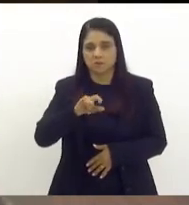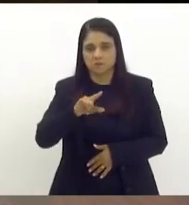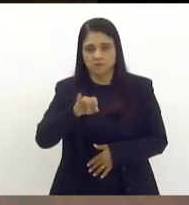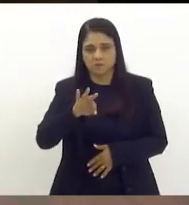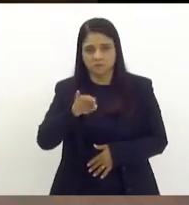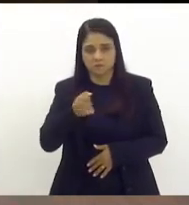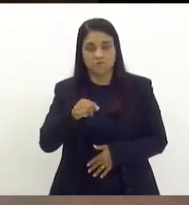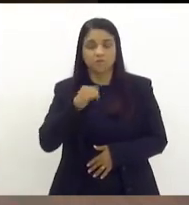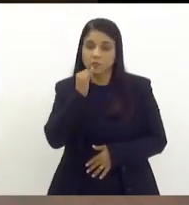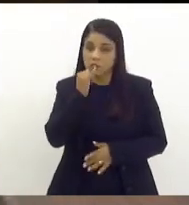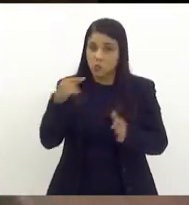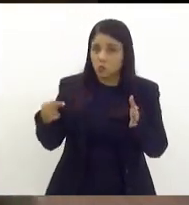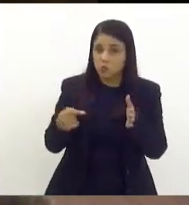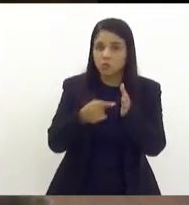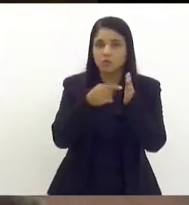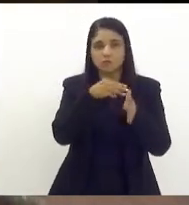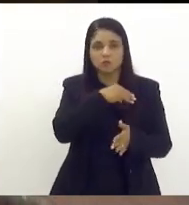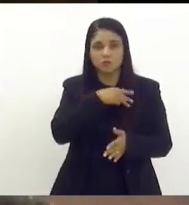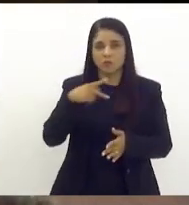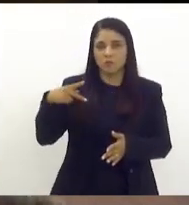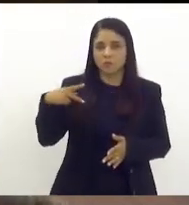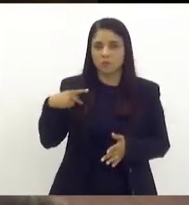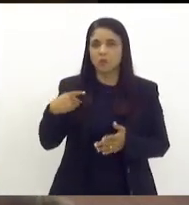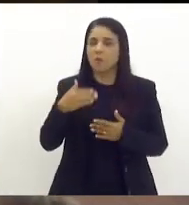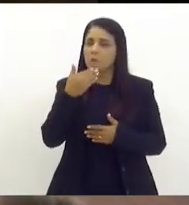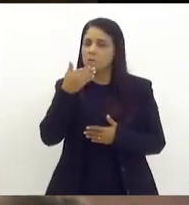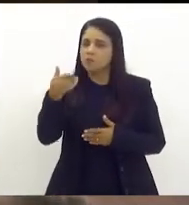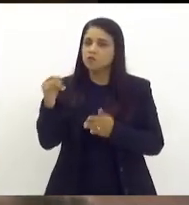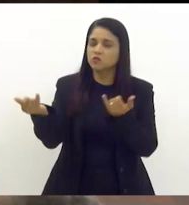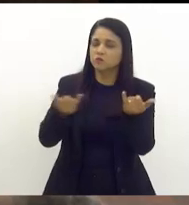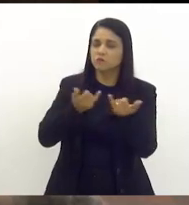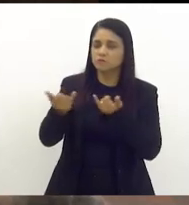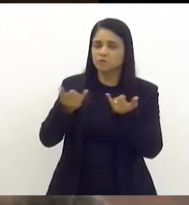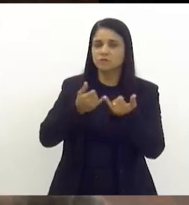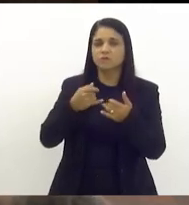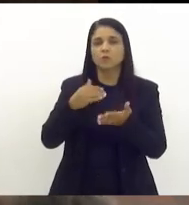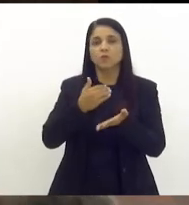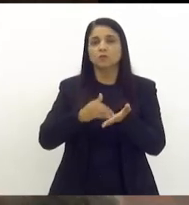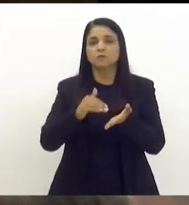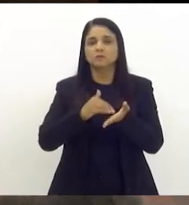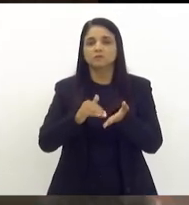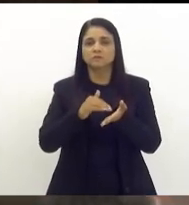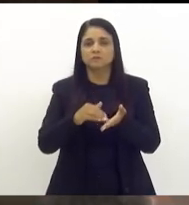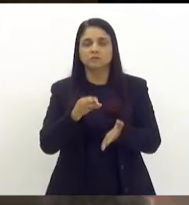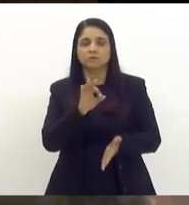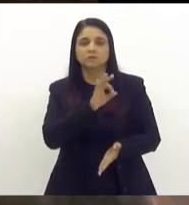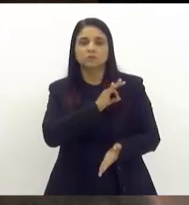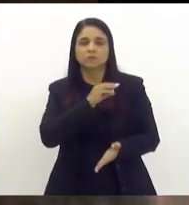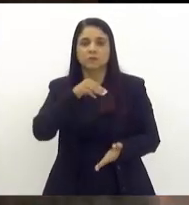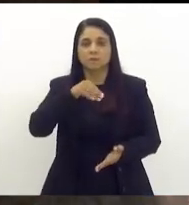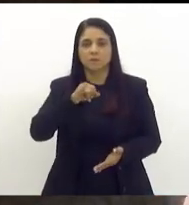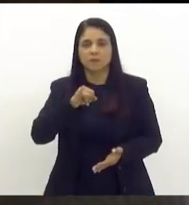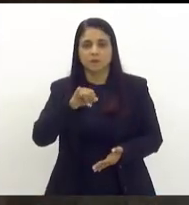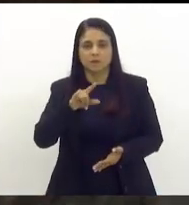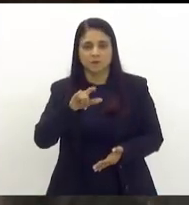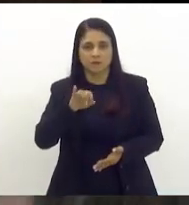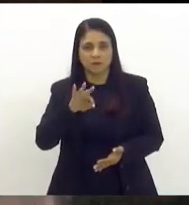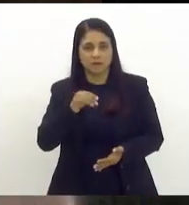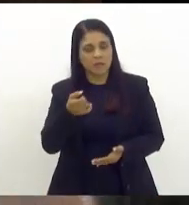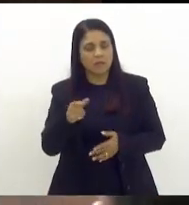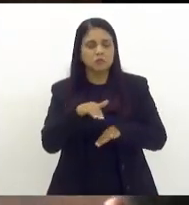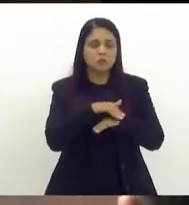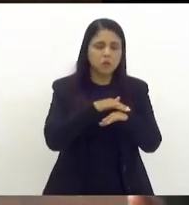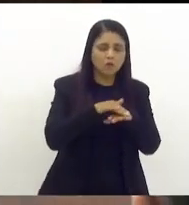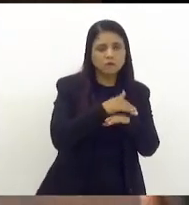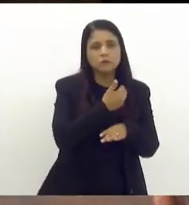segunda-feira da Polícia Militar e conversei com governador em